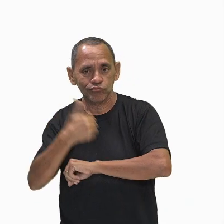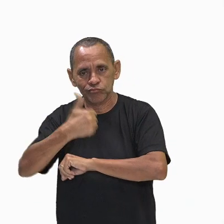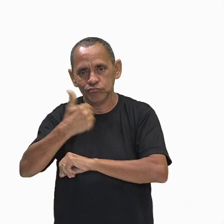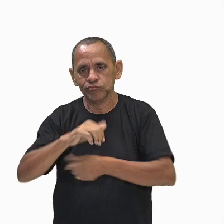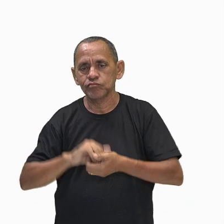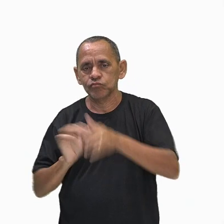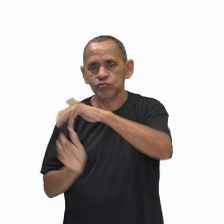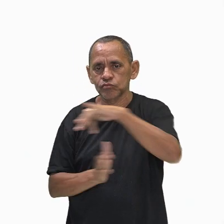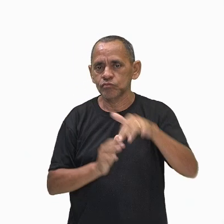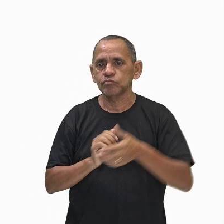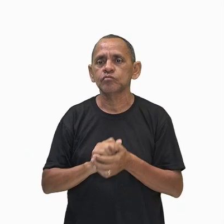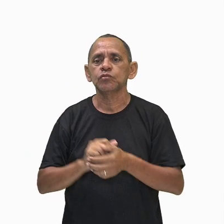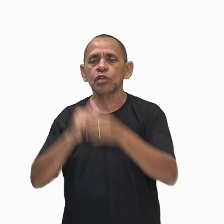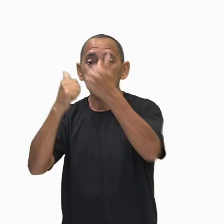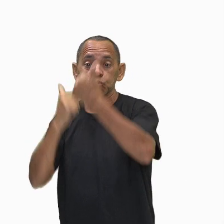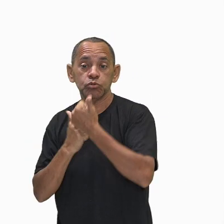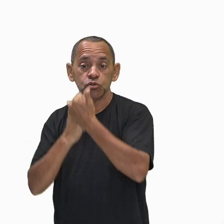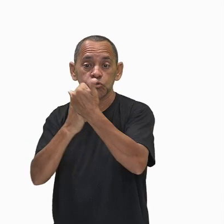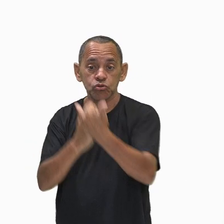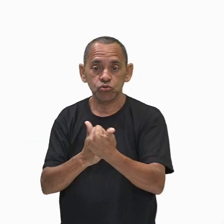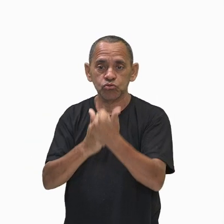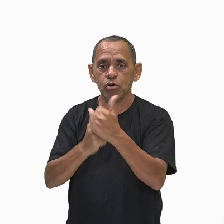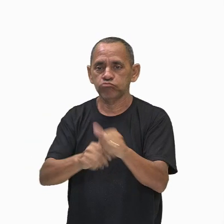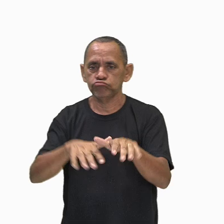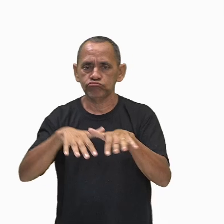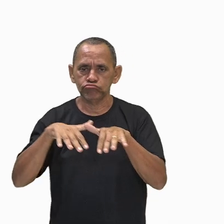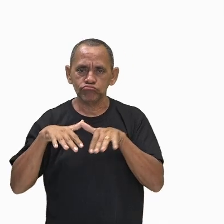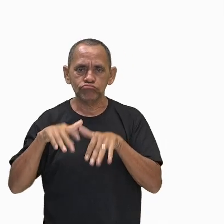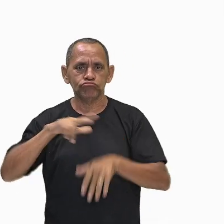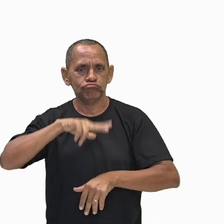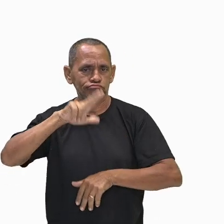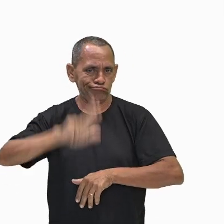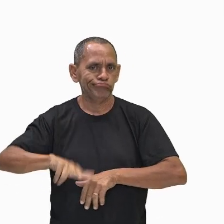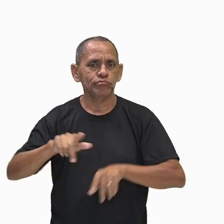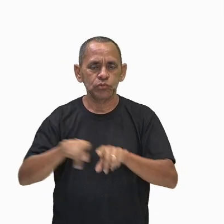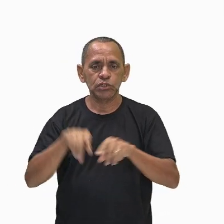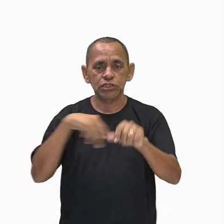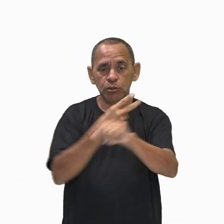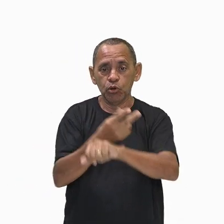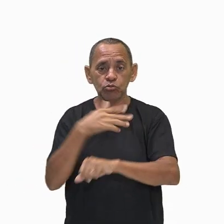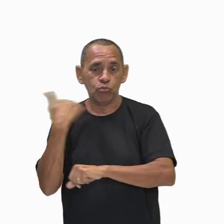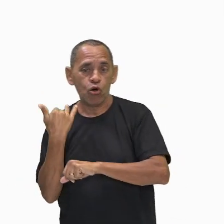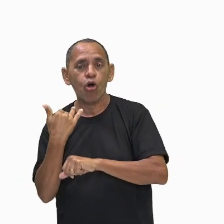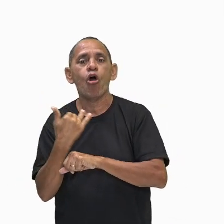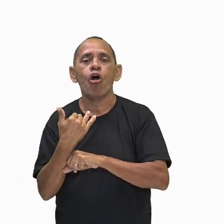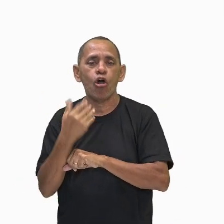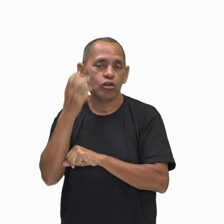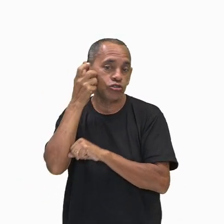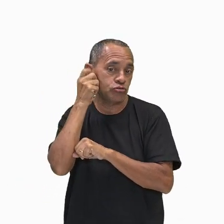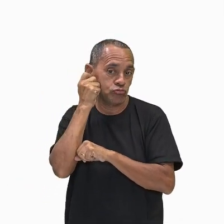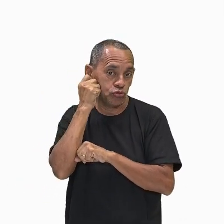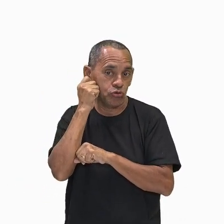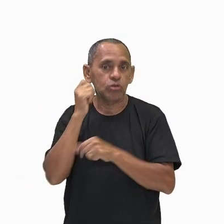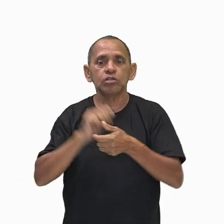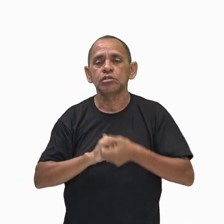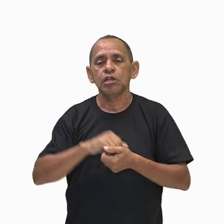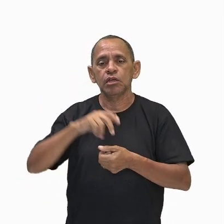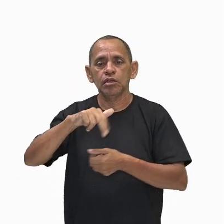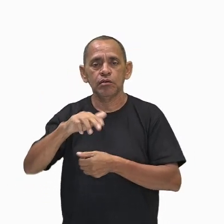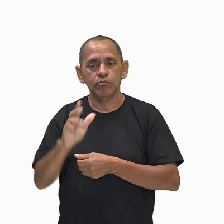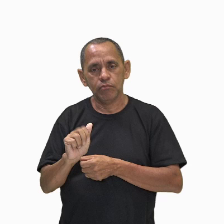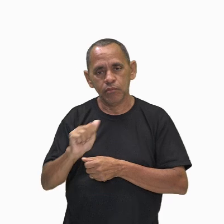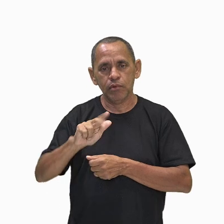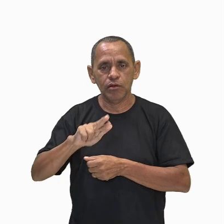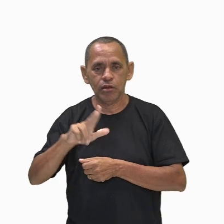sobre a sucessão do trono português de 1826, após a morte, então, do Dom João VI. Em março de